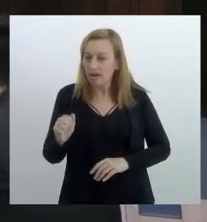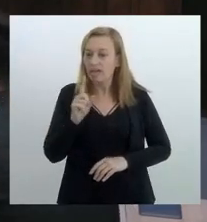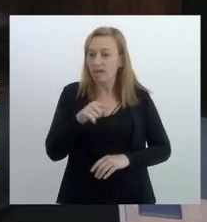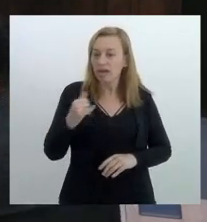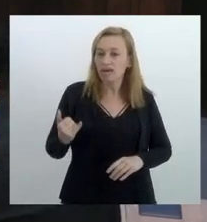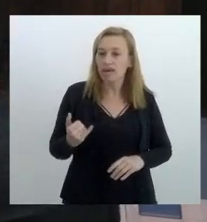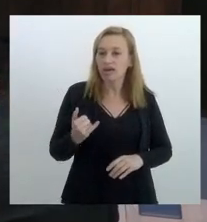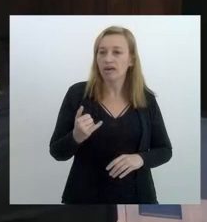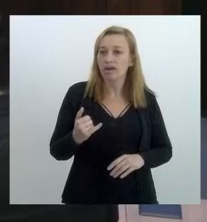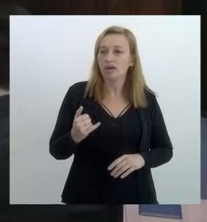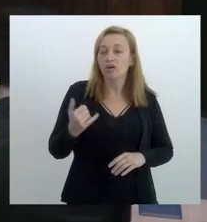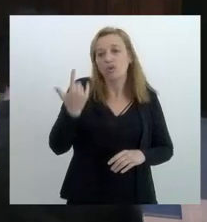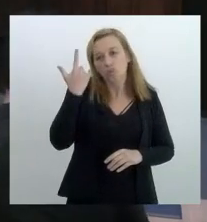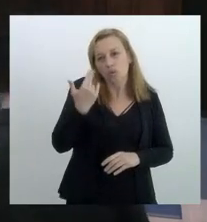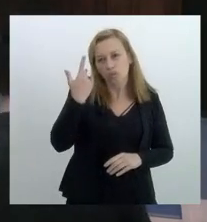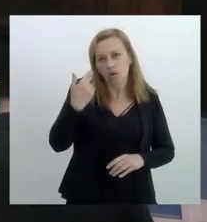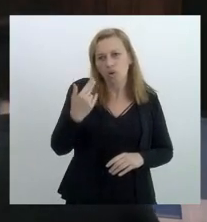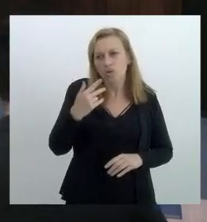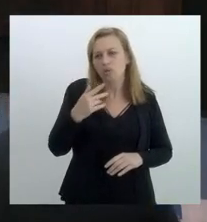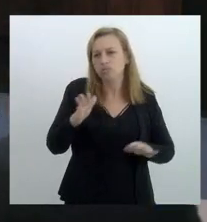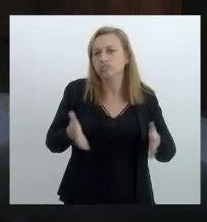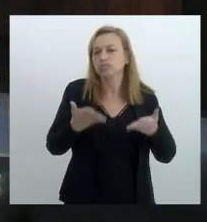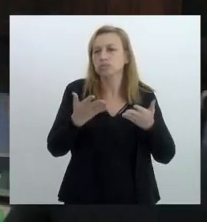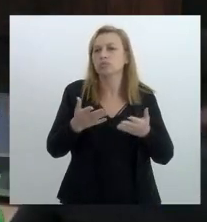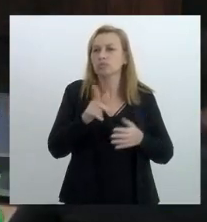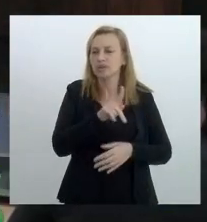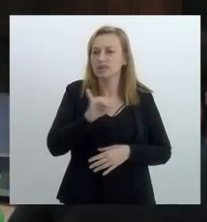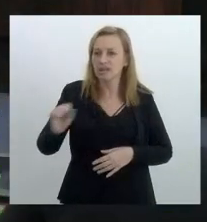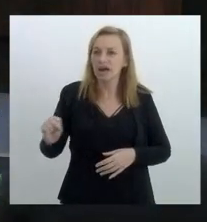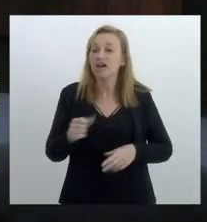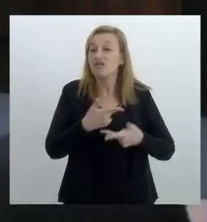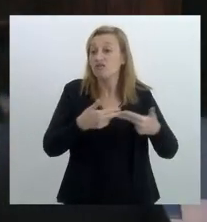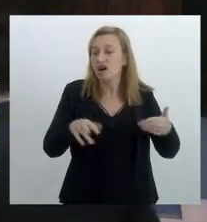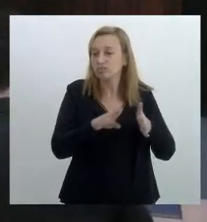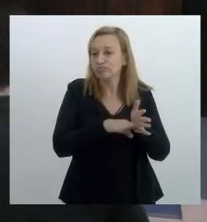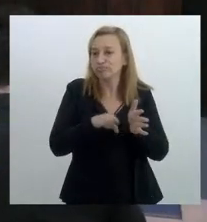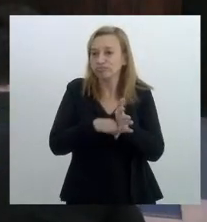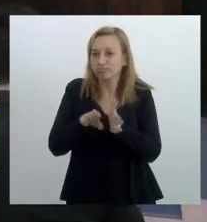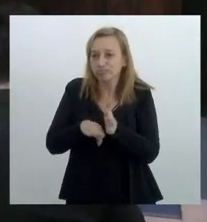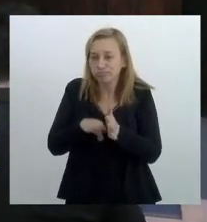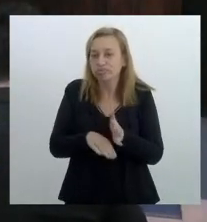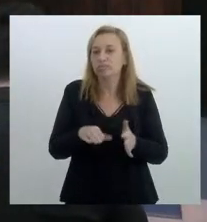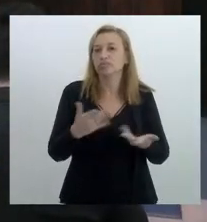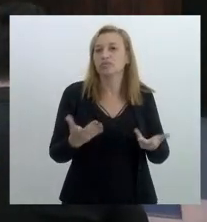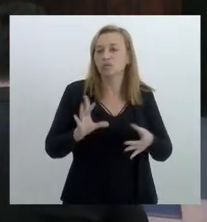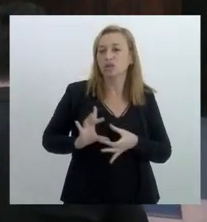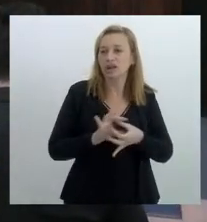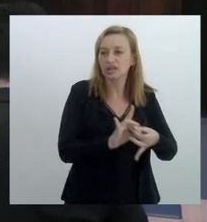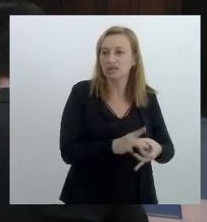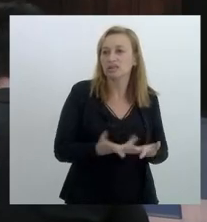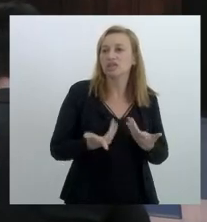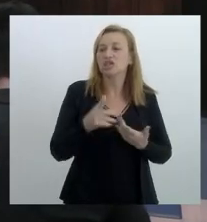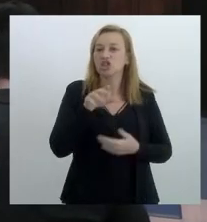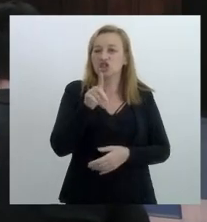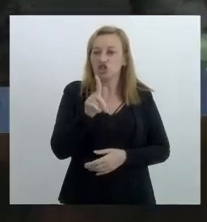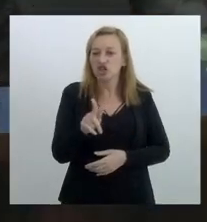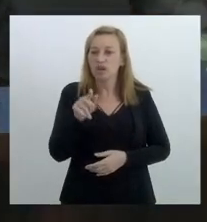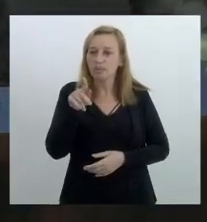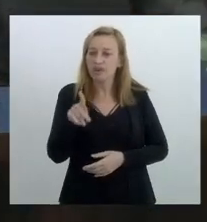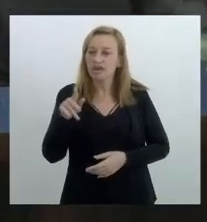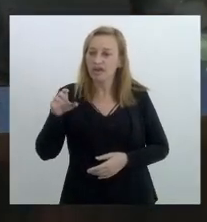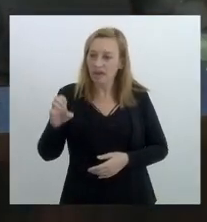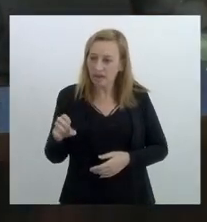muito ruim a imposição do IPCA, porque várias despesas são indexadas, por exemplo, pelo IGPM, que é a